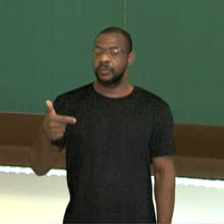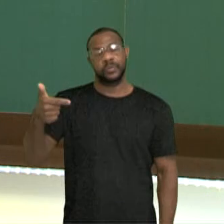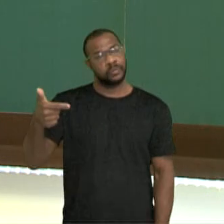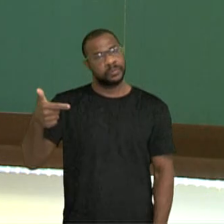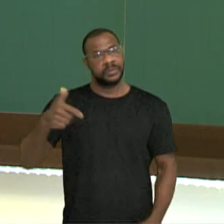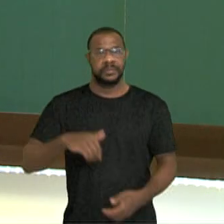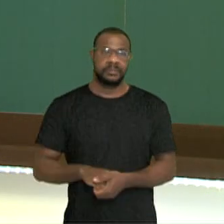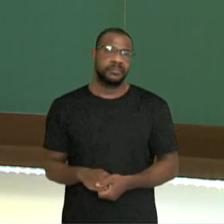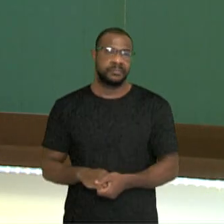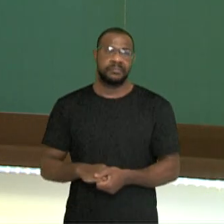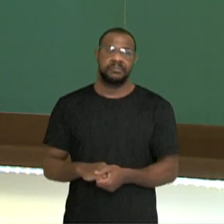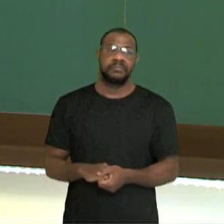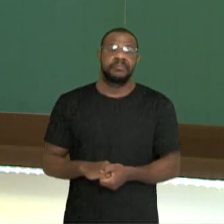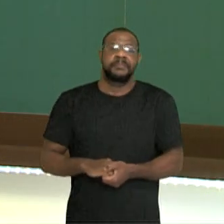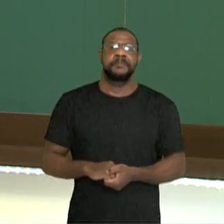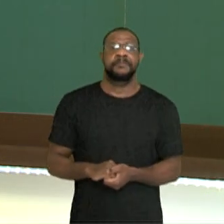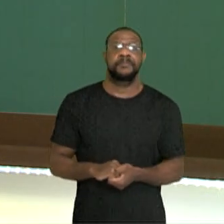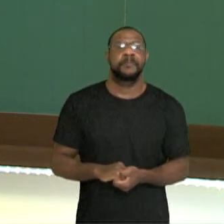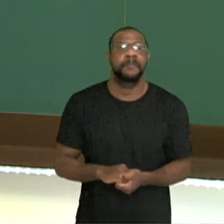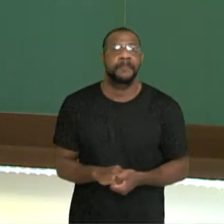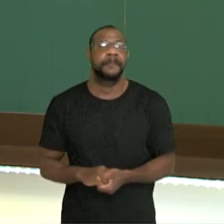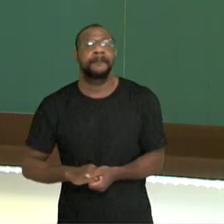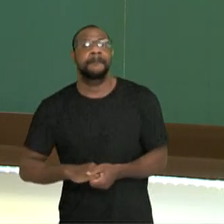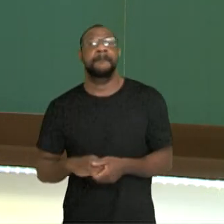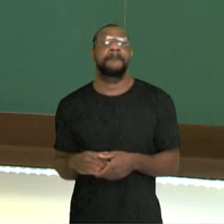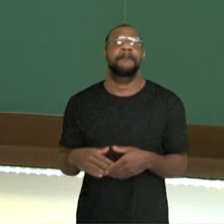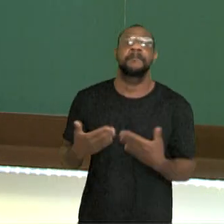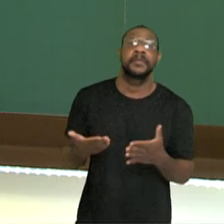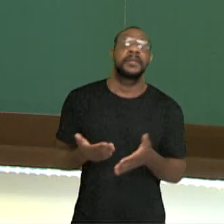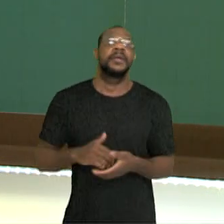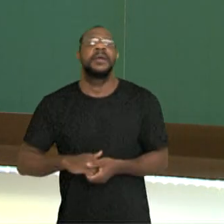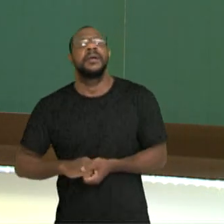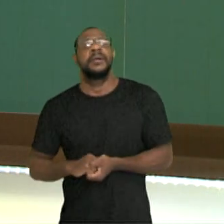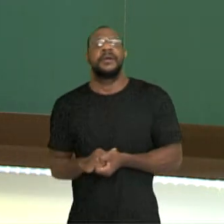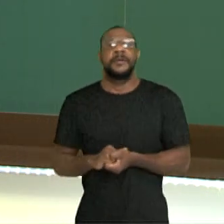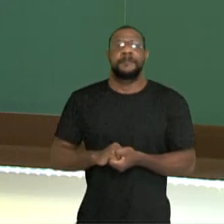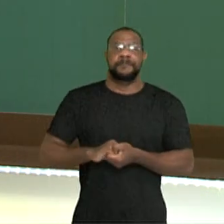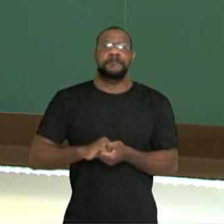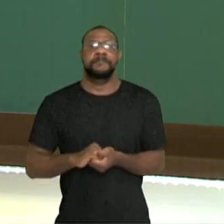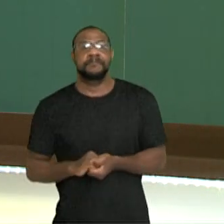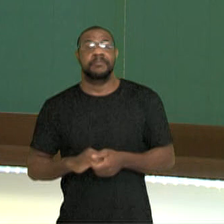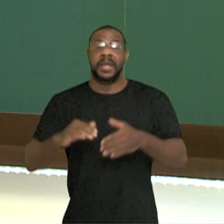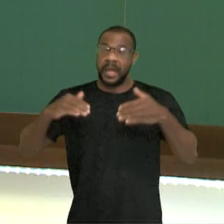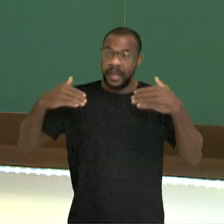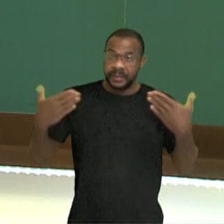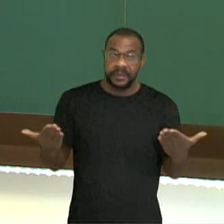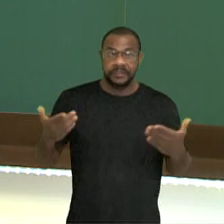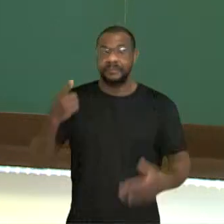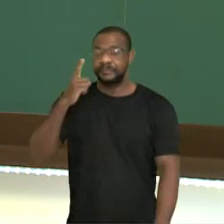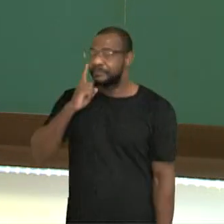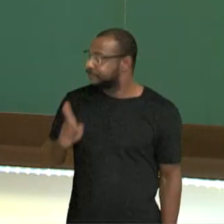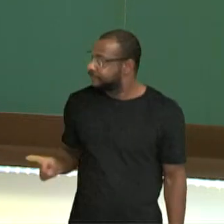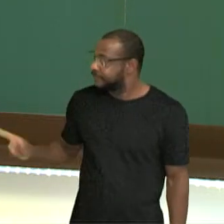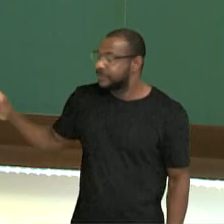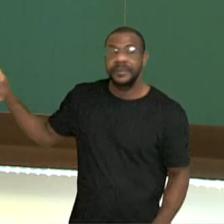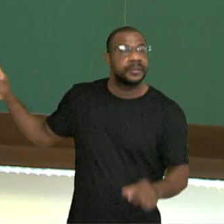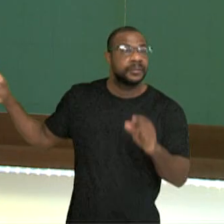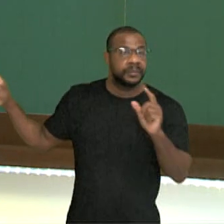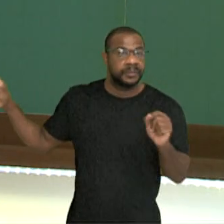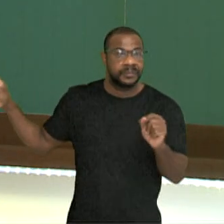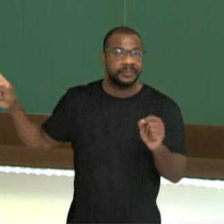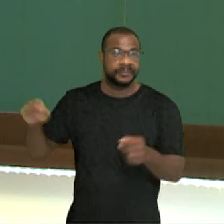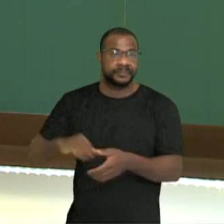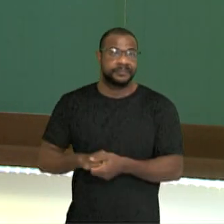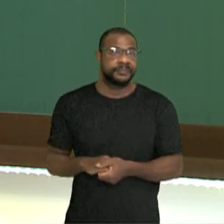indicado π? Nesse caso, sim, uma questão aberta. Depende sempre como enunciado ou as alternativas vocês tiverem para